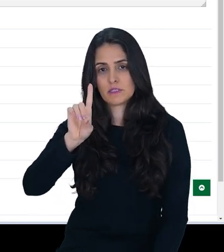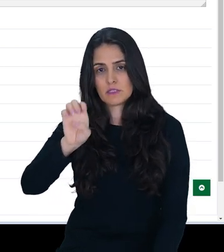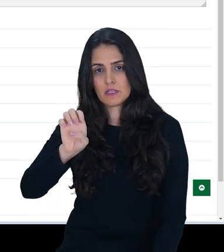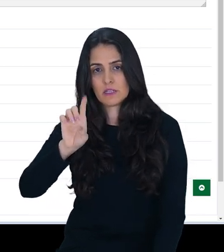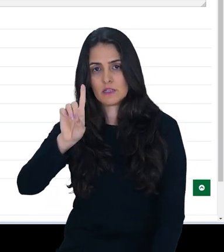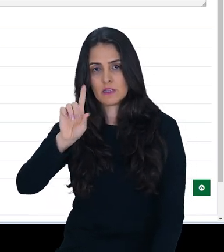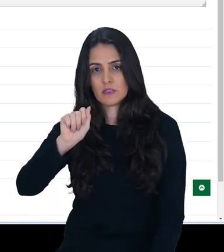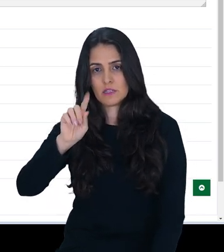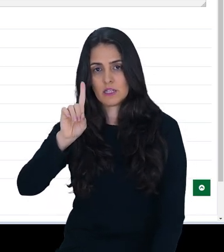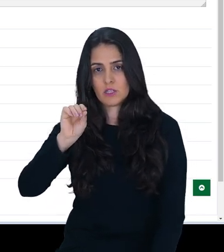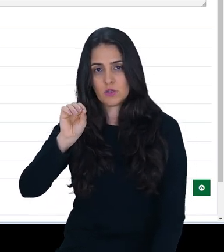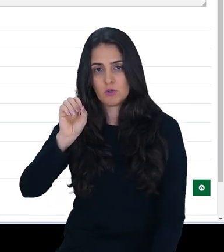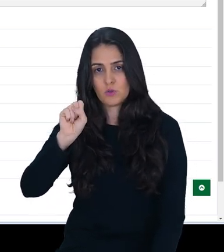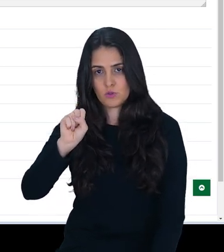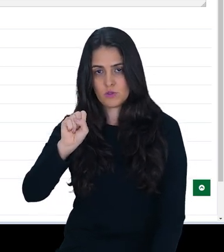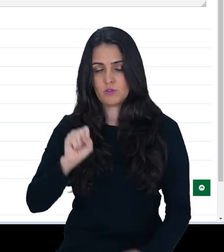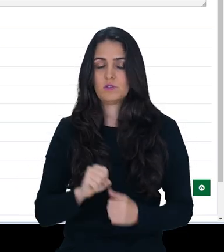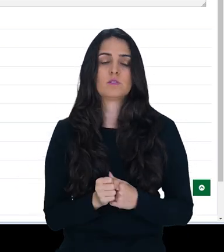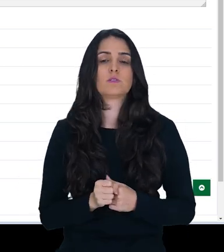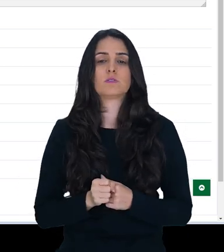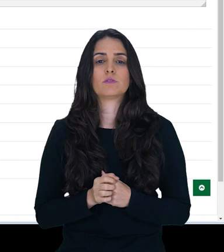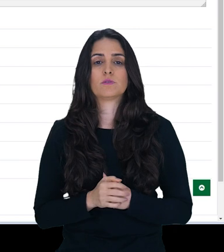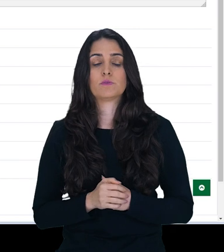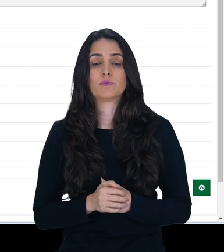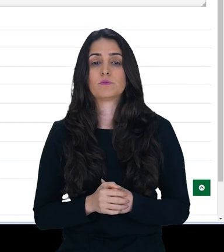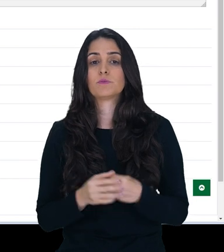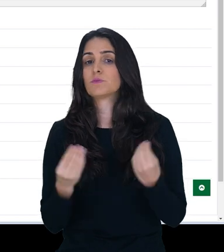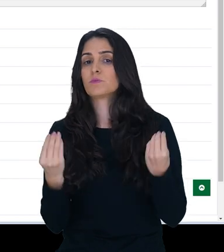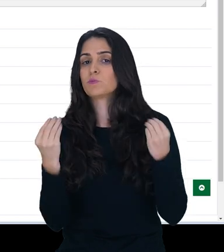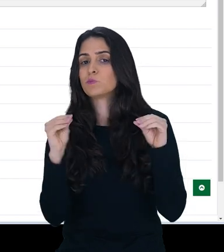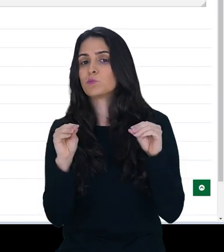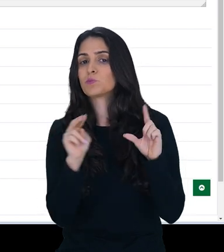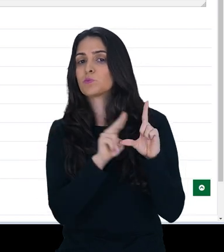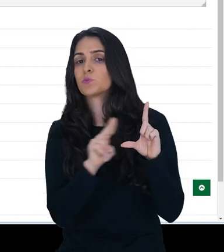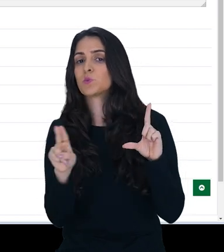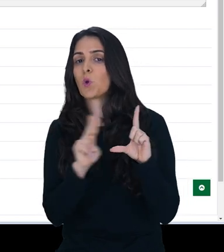então um nome para essa base de dados